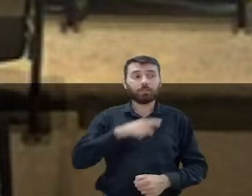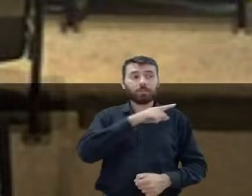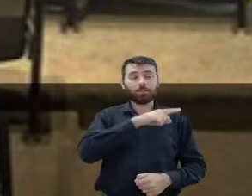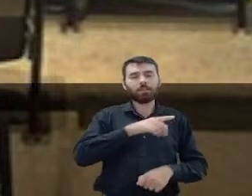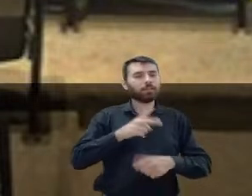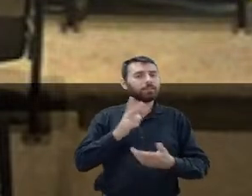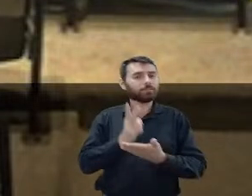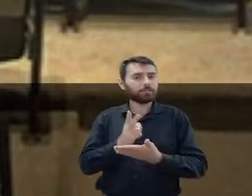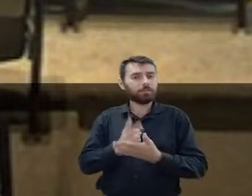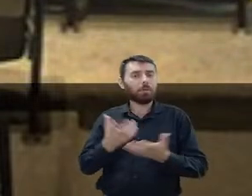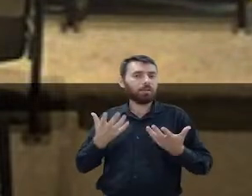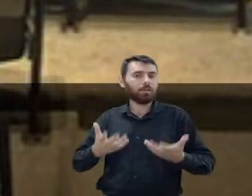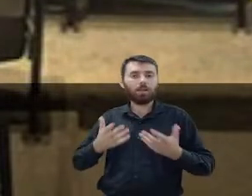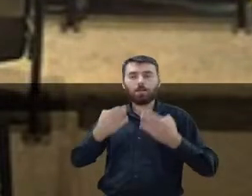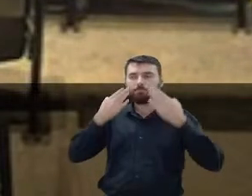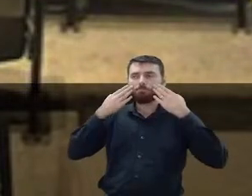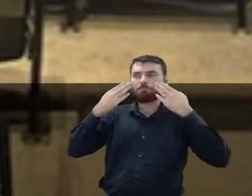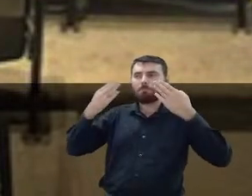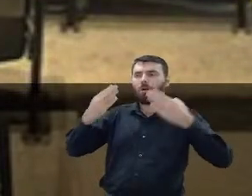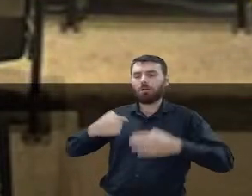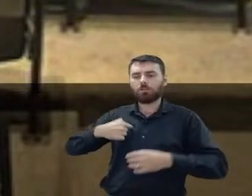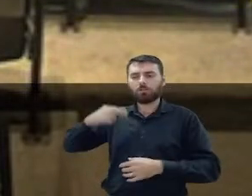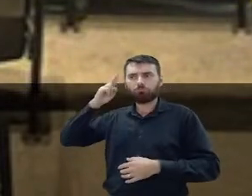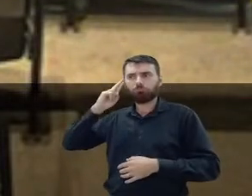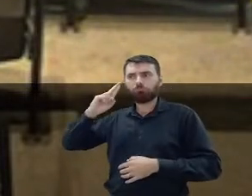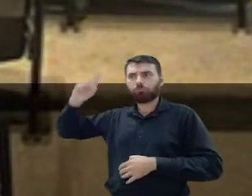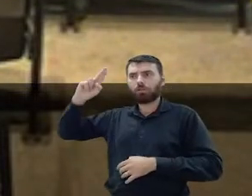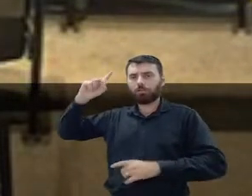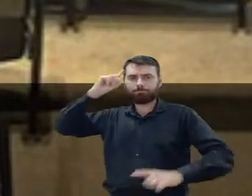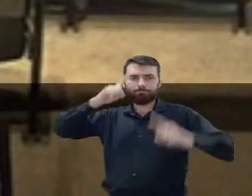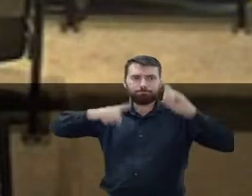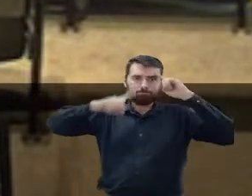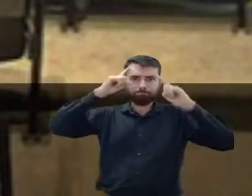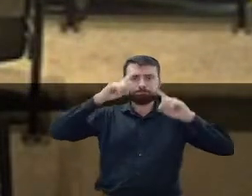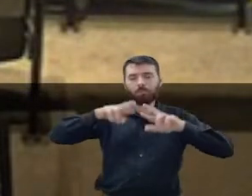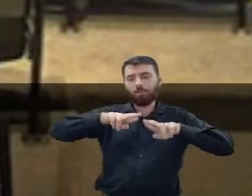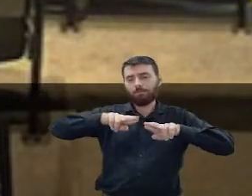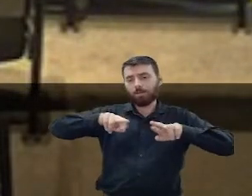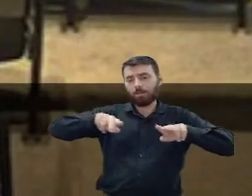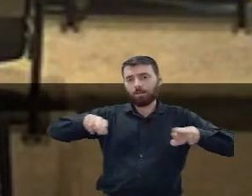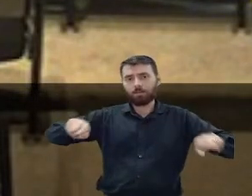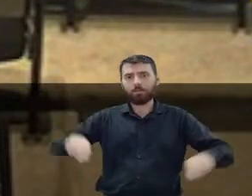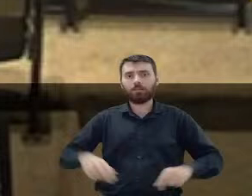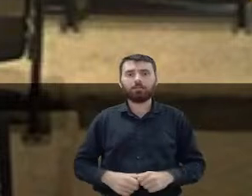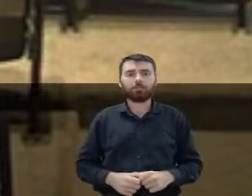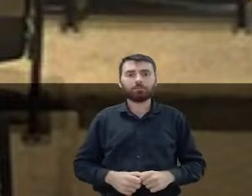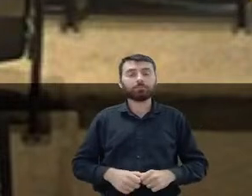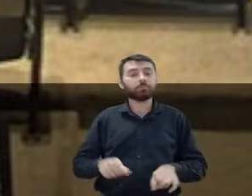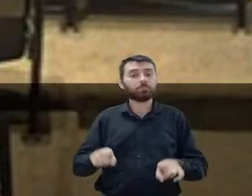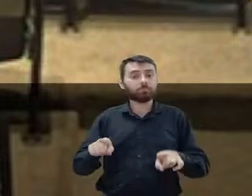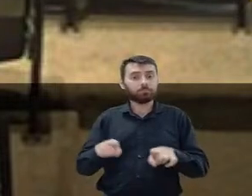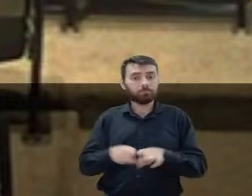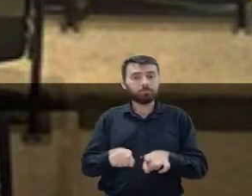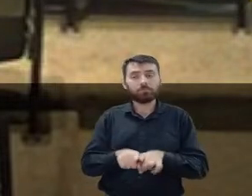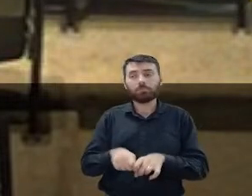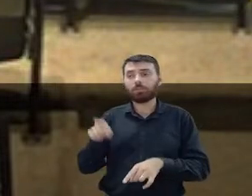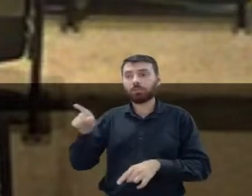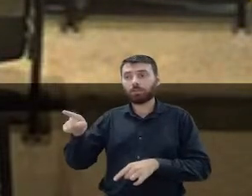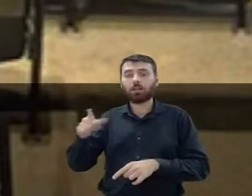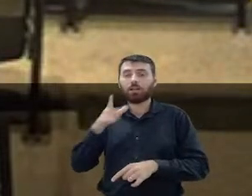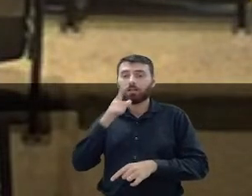fazenda, demais meios de produção, inclusive da pequena hidrelétrica existente no local.